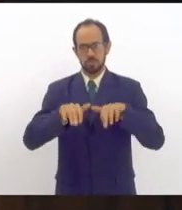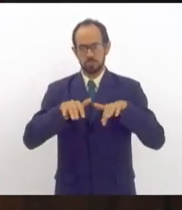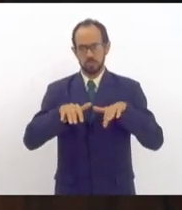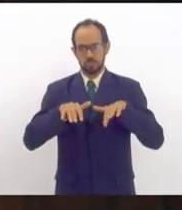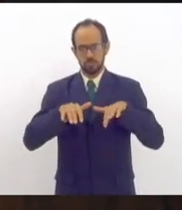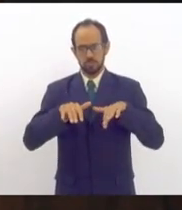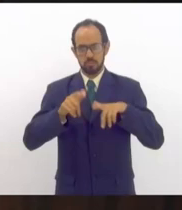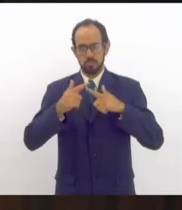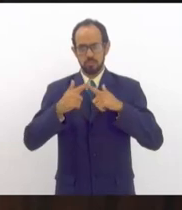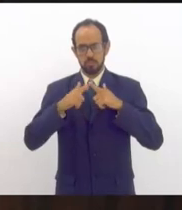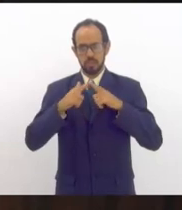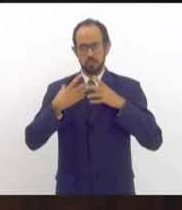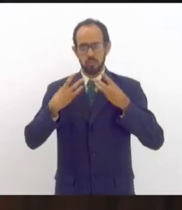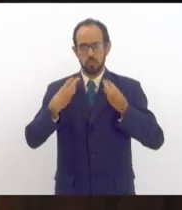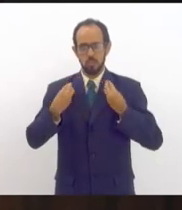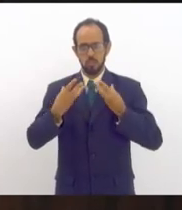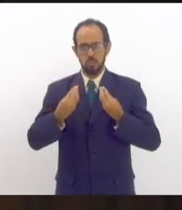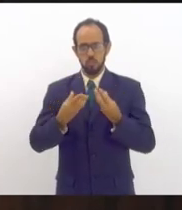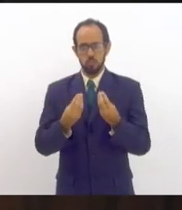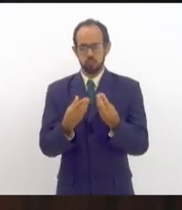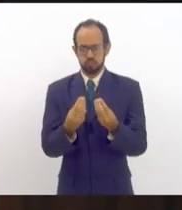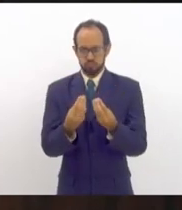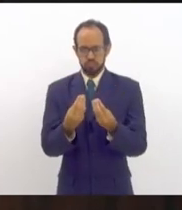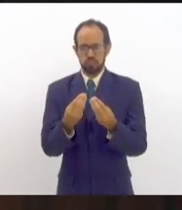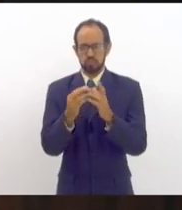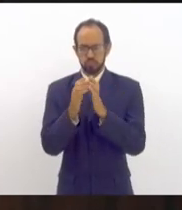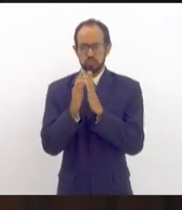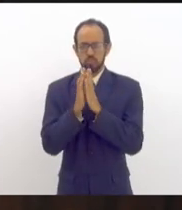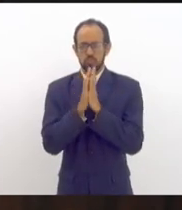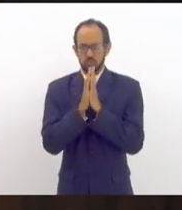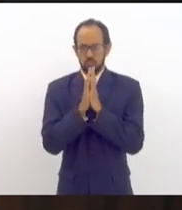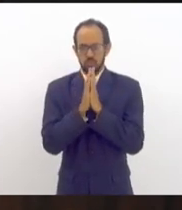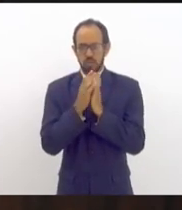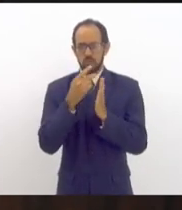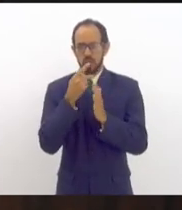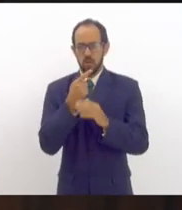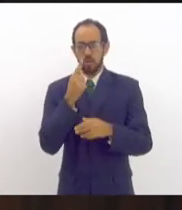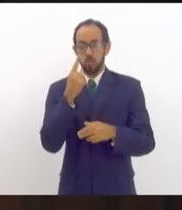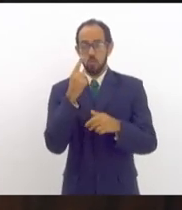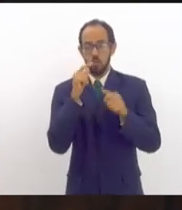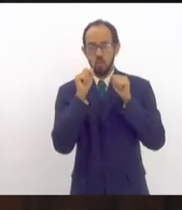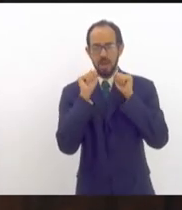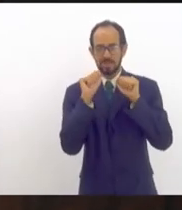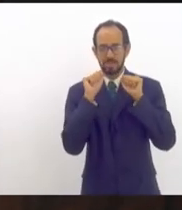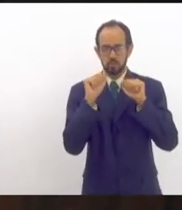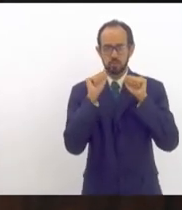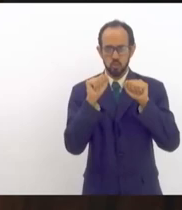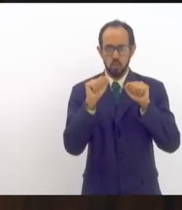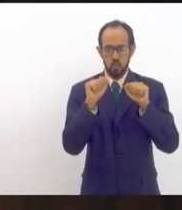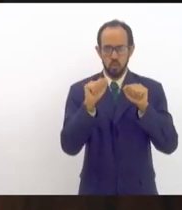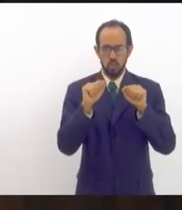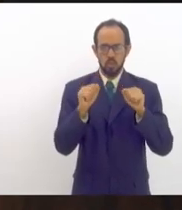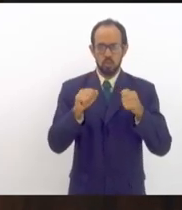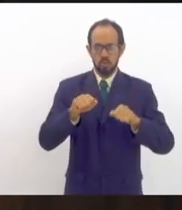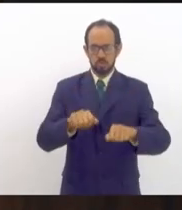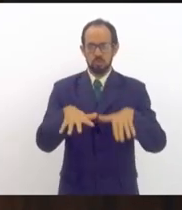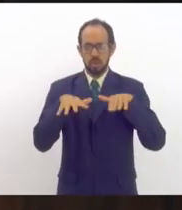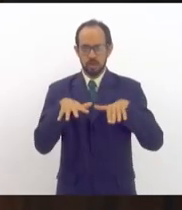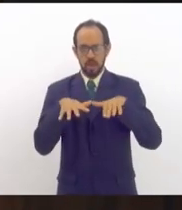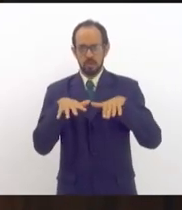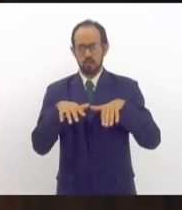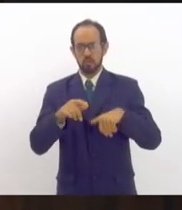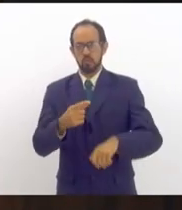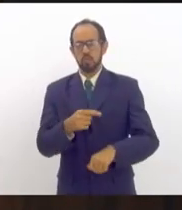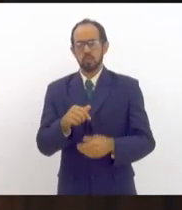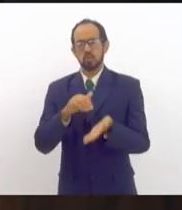tá ficando muito cheio e ele determinou que seria um assessor de plenário e mais o